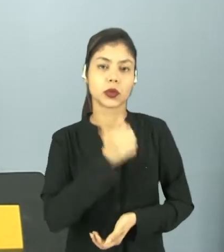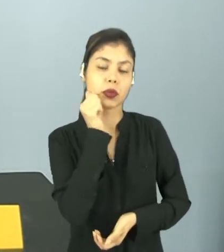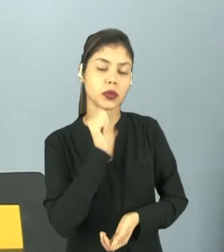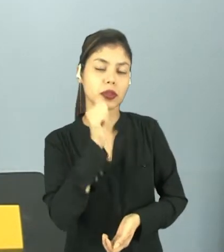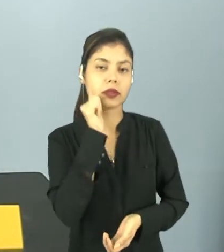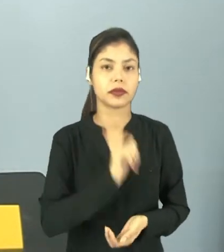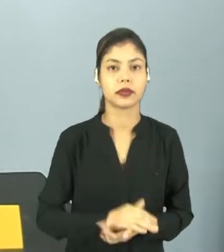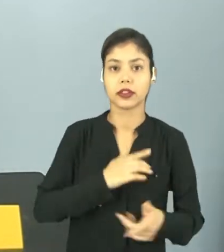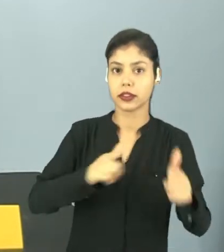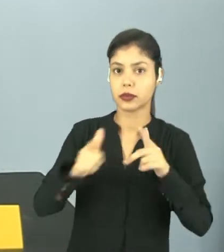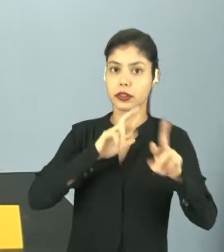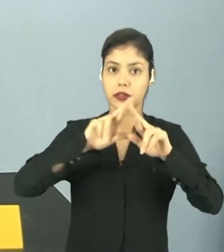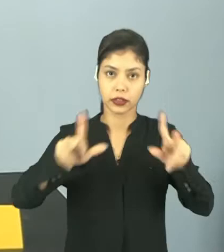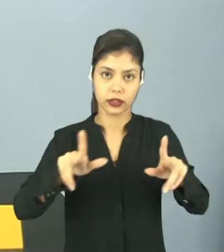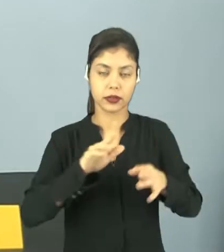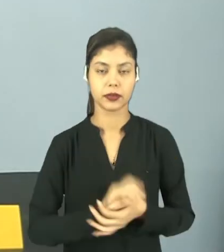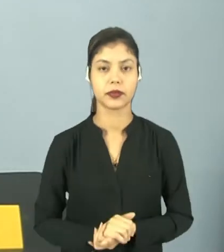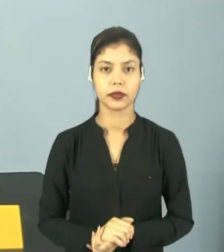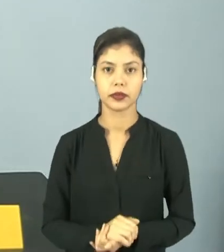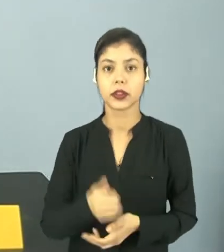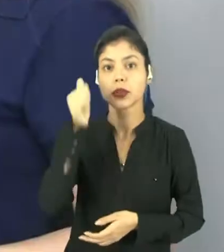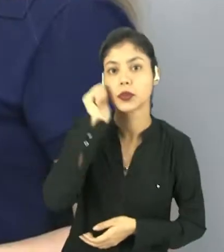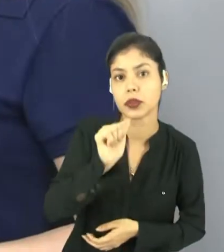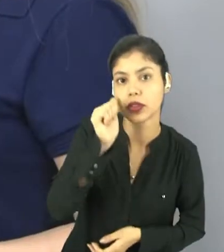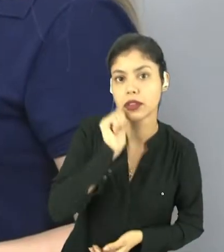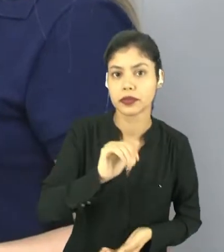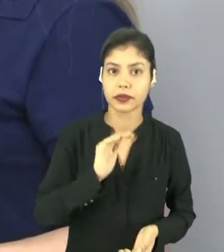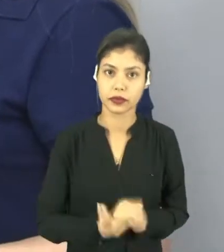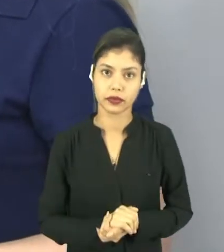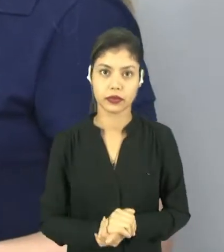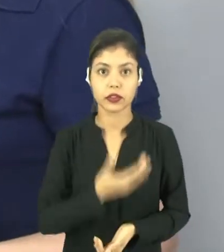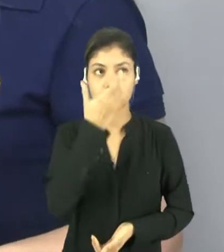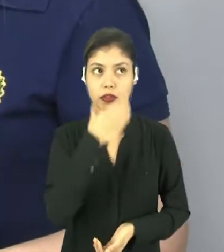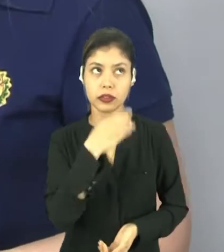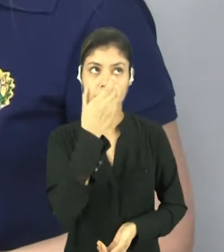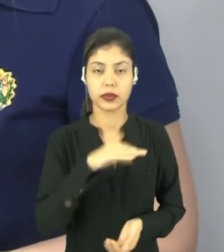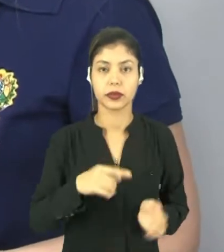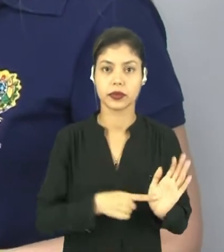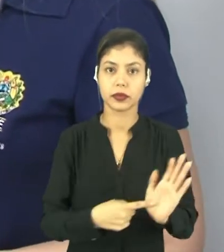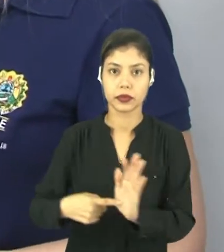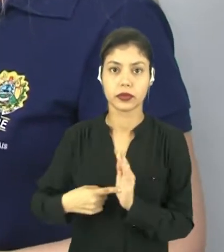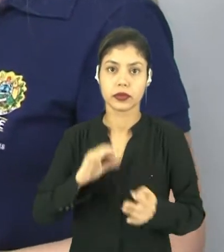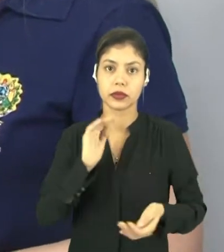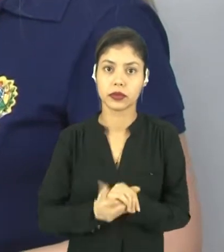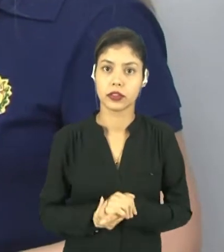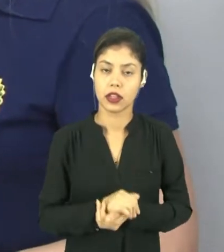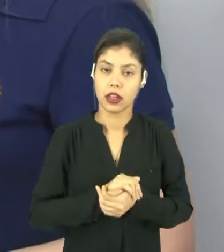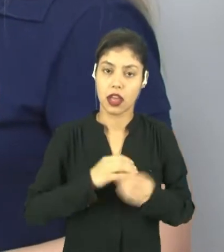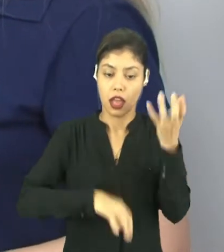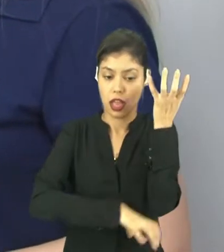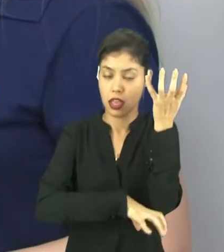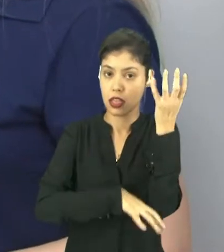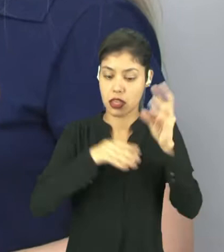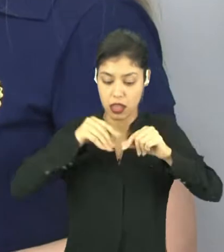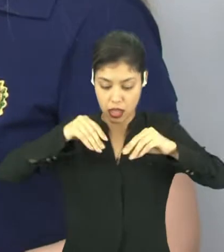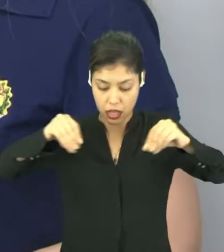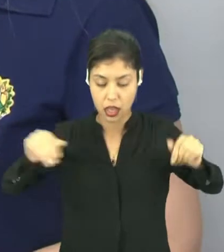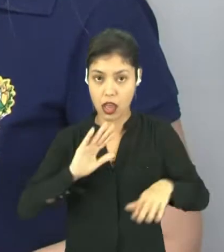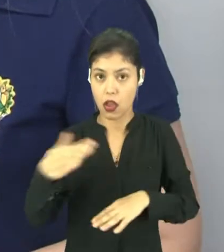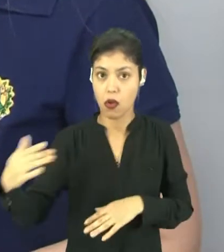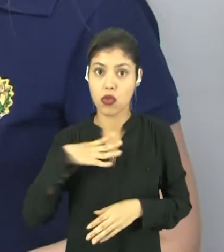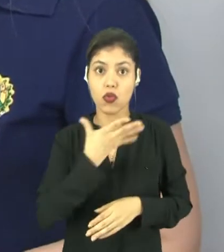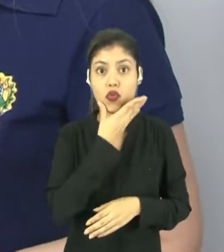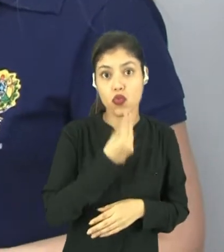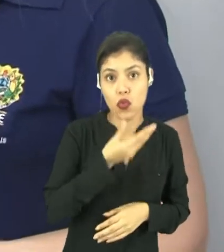mulheres. Eram trabalhos diferenciados. As mulheres coletavam frutos e raízes e grãos, enquanto os